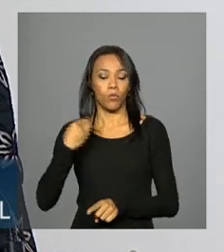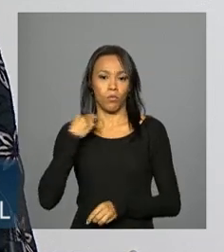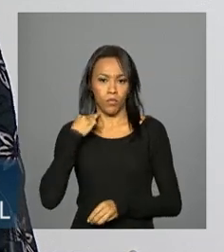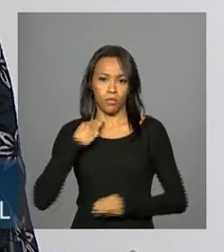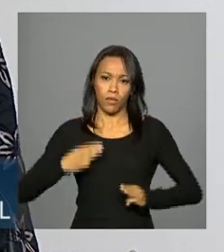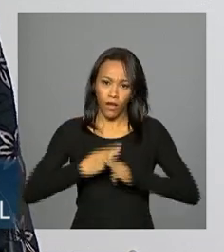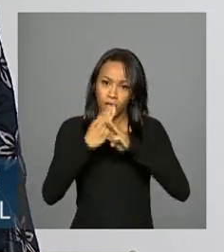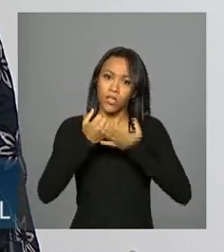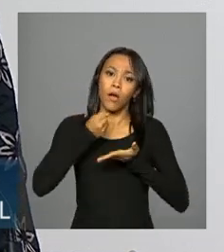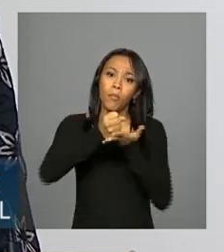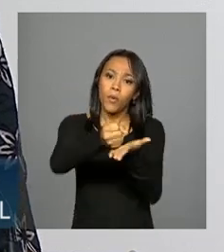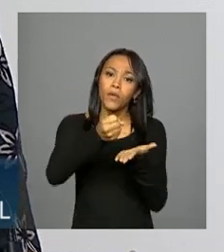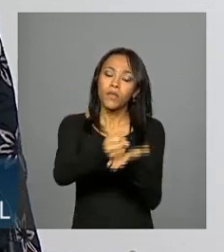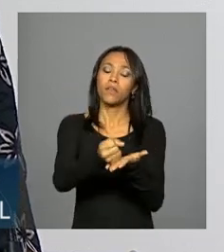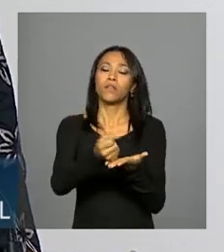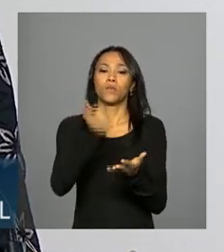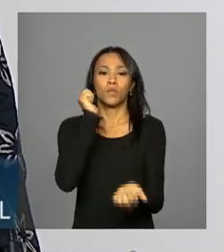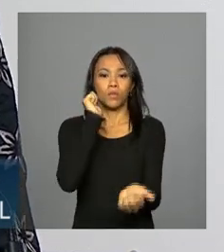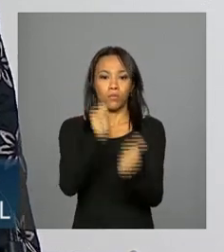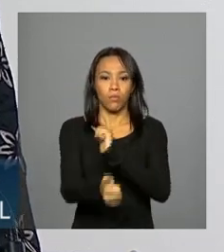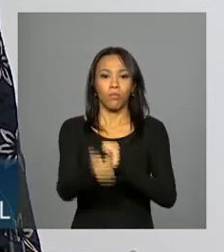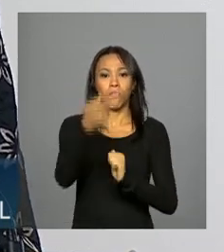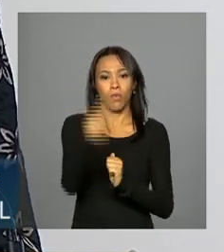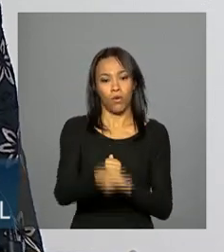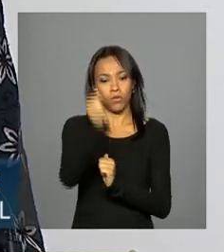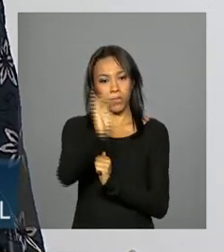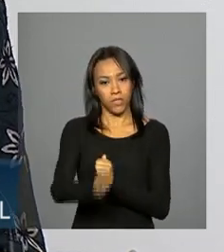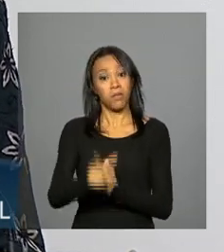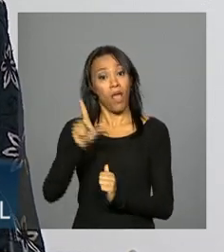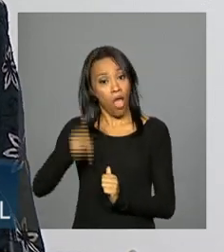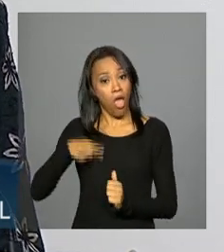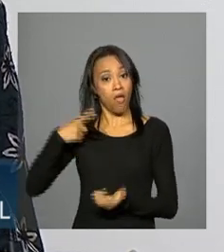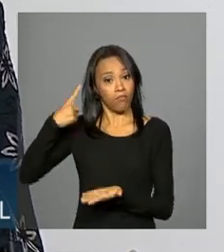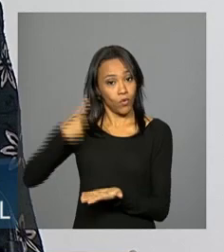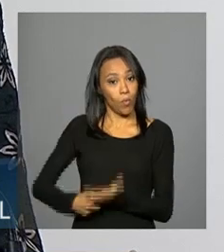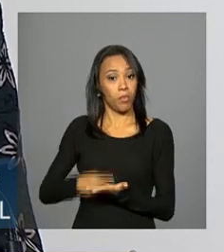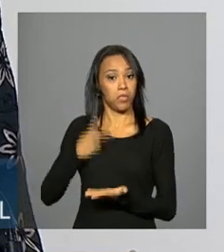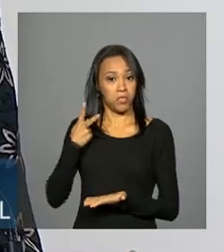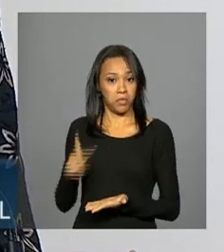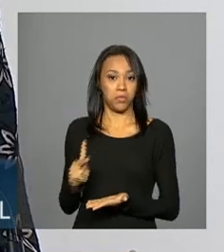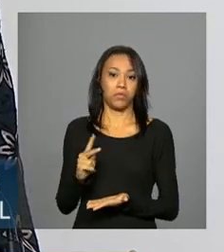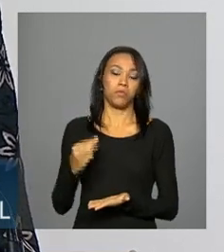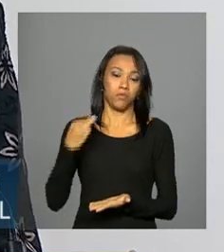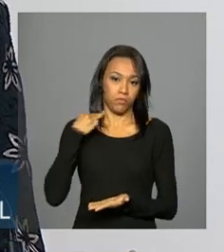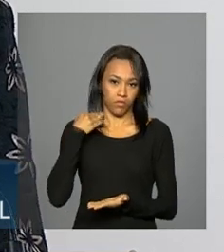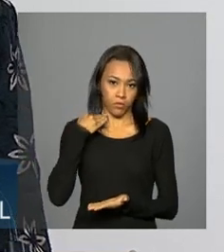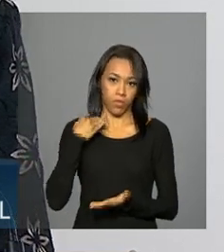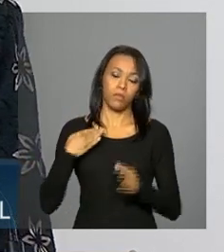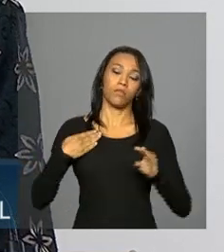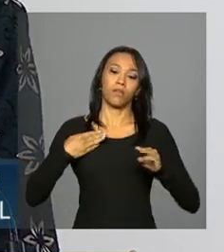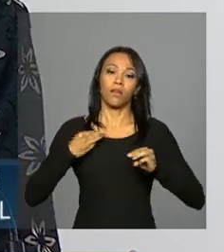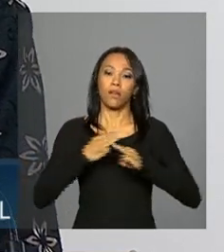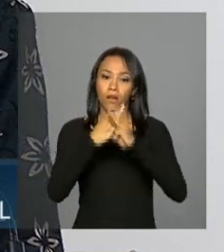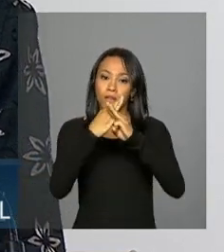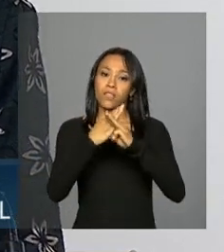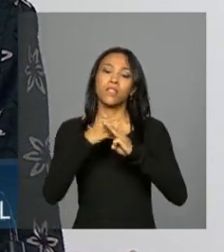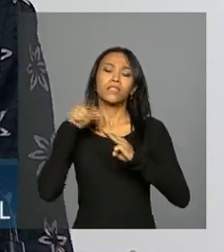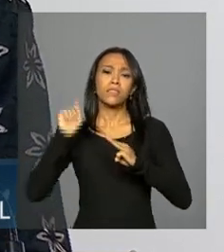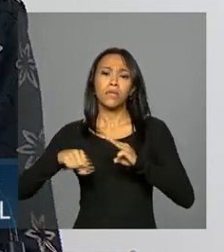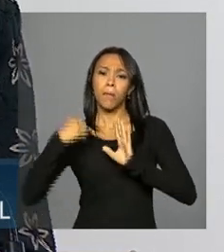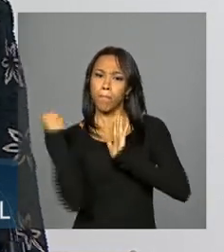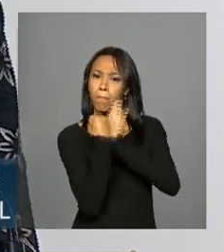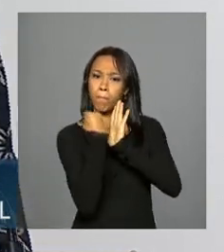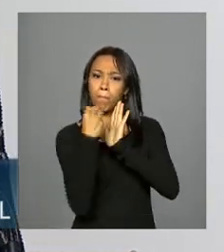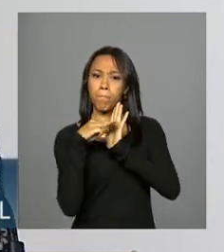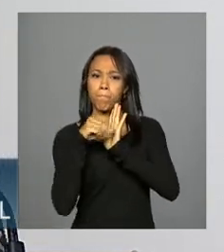uma das expressões do compromisso da Caixa com o povo brasileiro. A marca da Caixa está presente